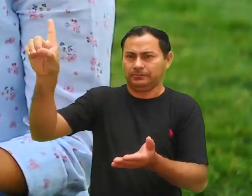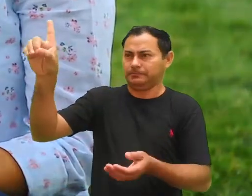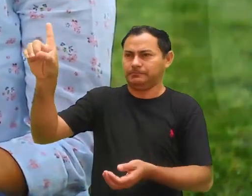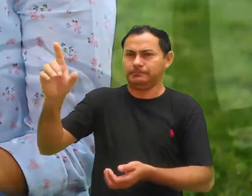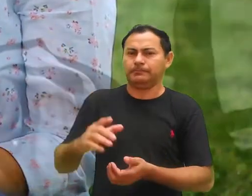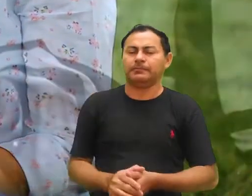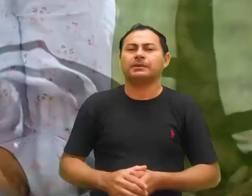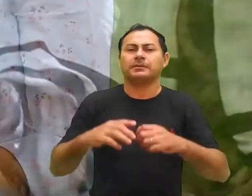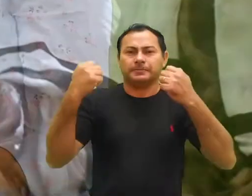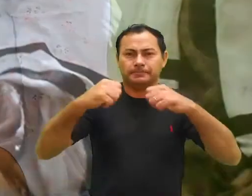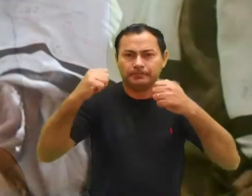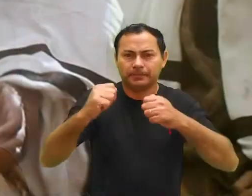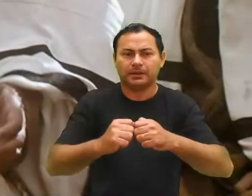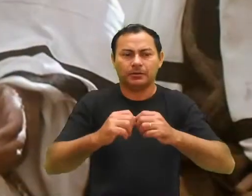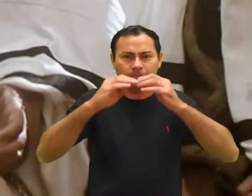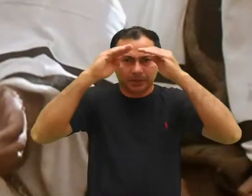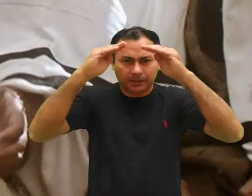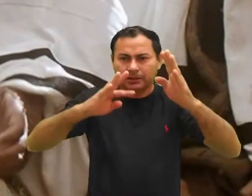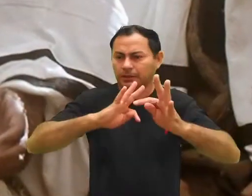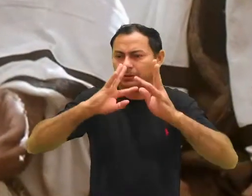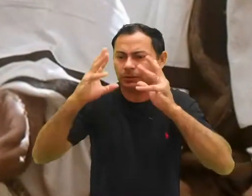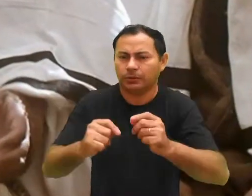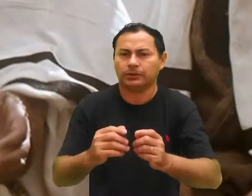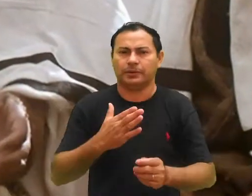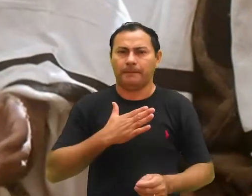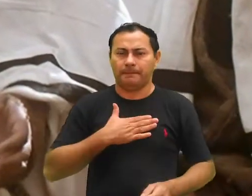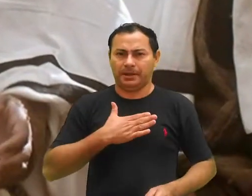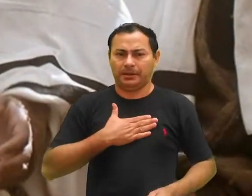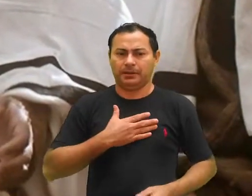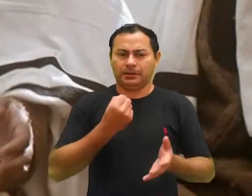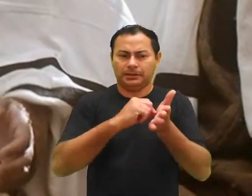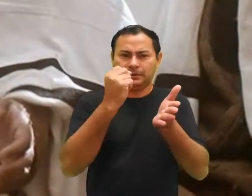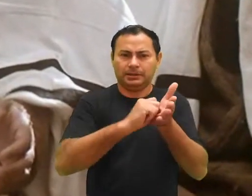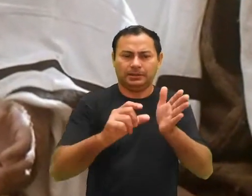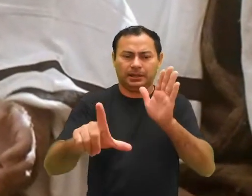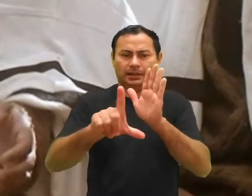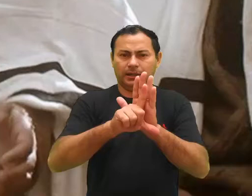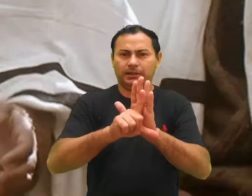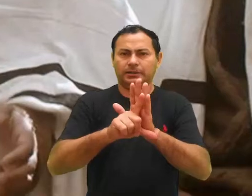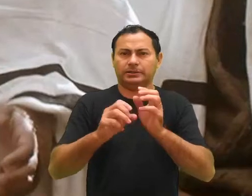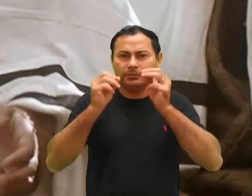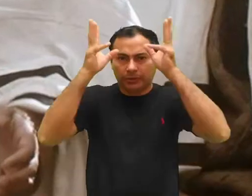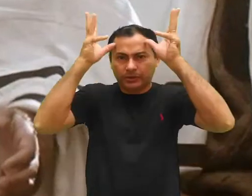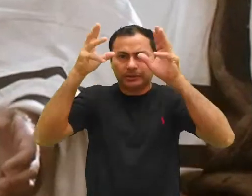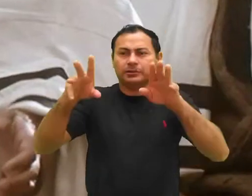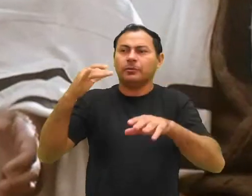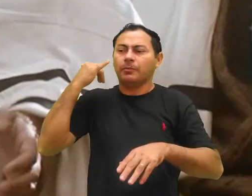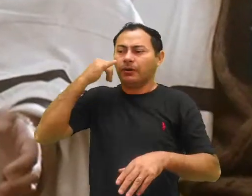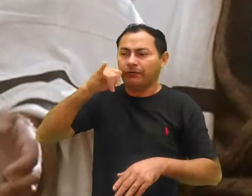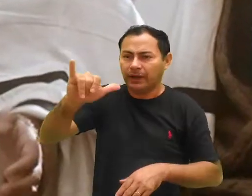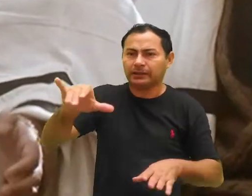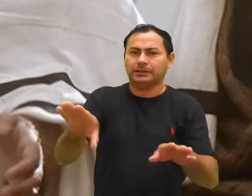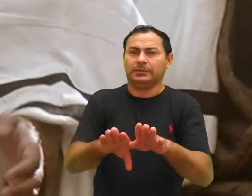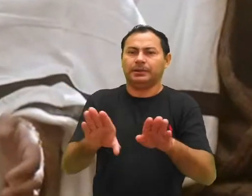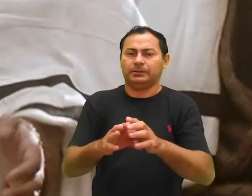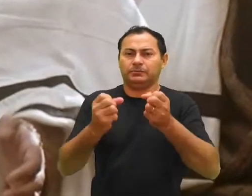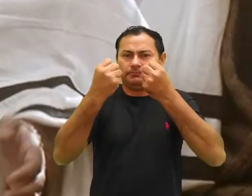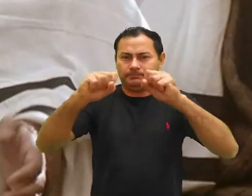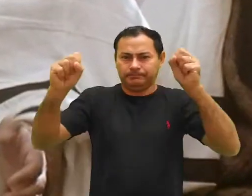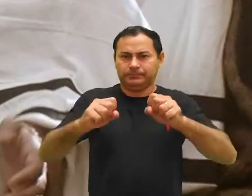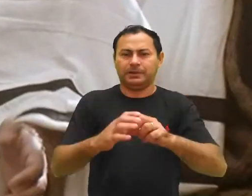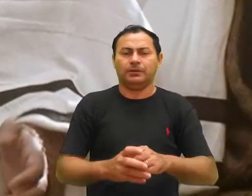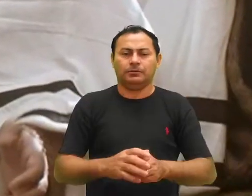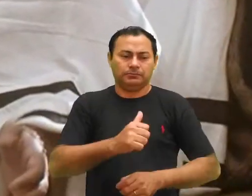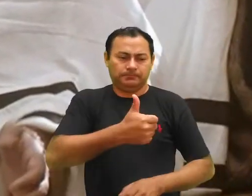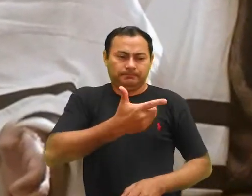nas Escrituras. Era necessário que se cumprisse tudo que a meu respeito está escrito na lei de Moisés, nos profetas e nos